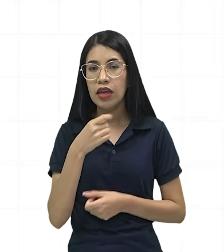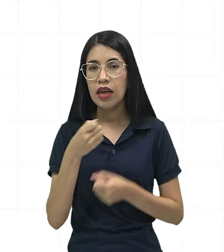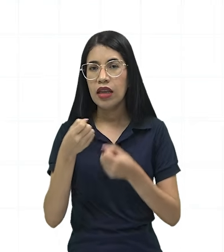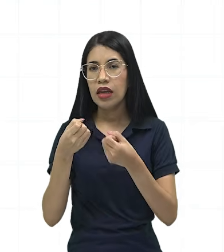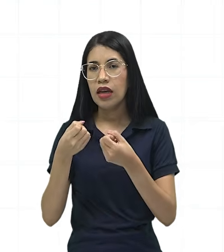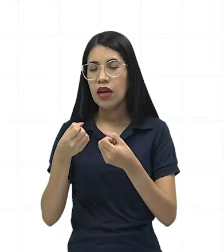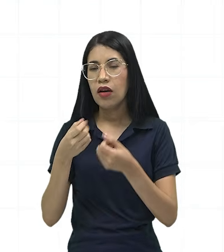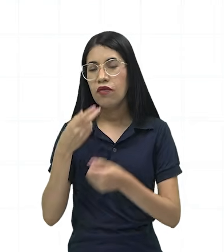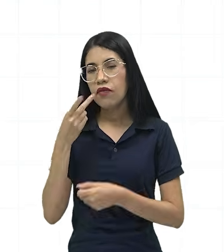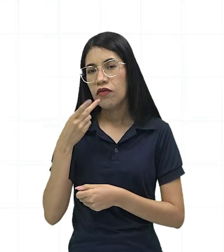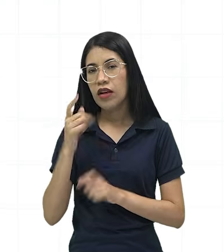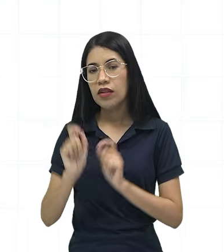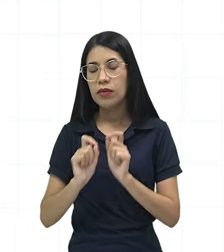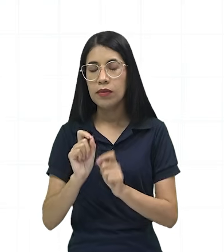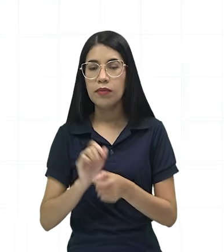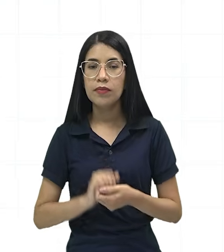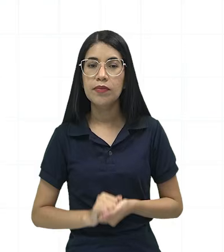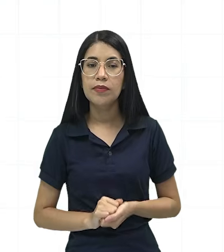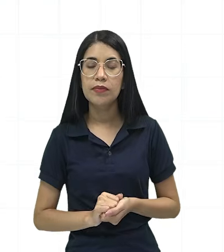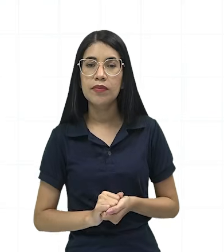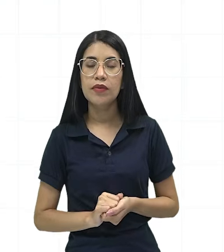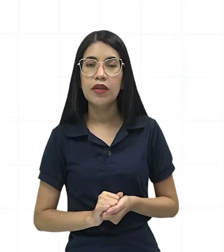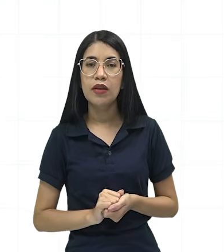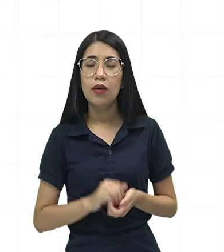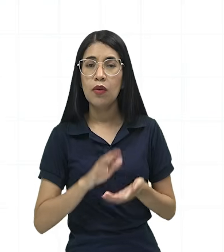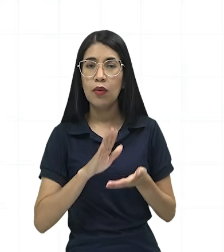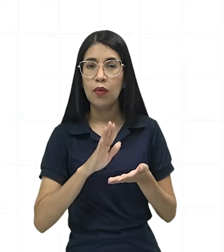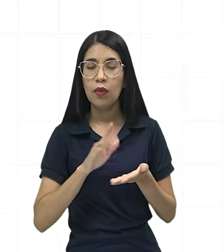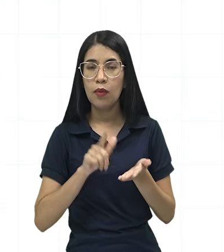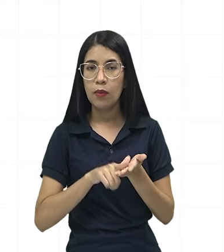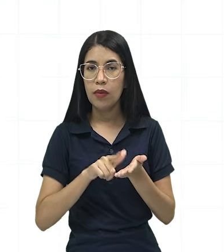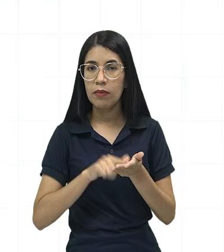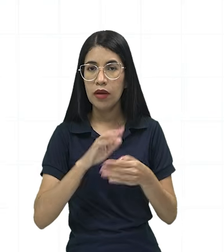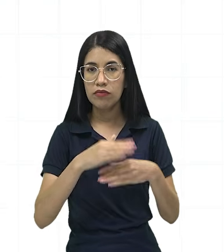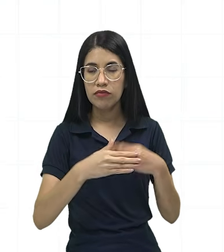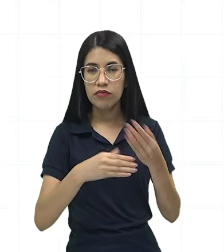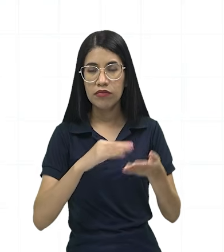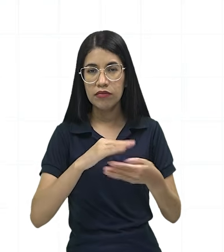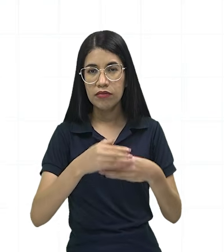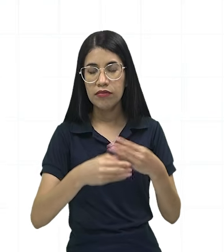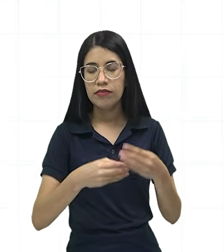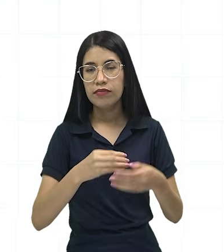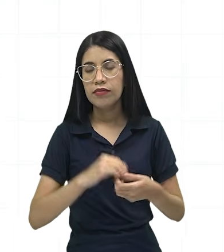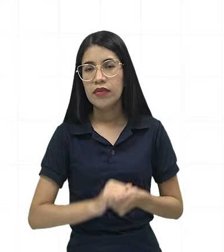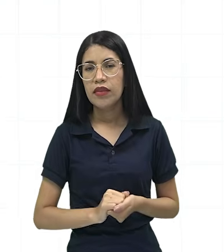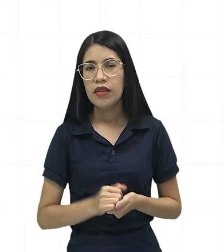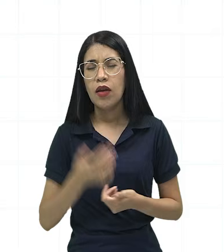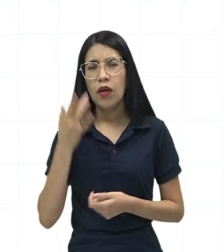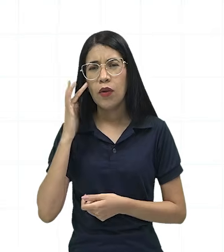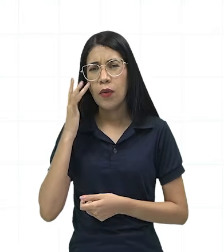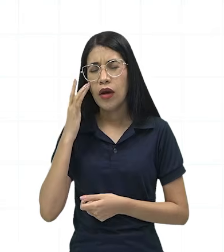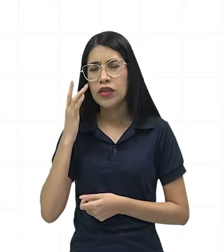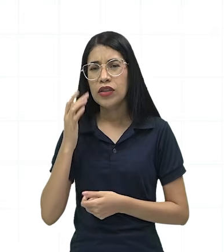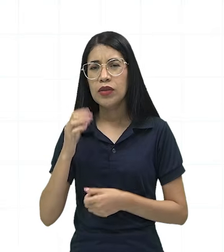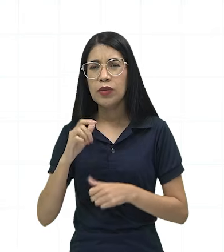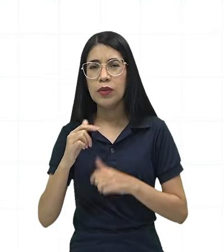falar com o papel higiênico. Eu penso que estou em um péssimo